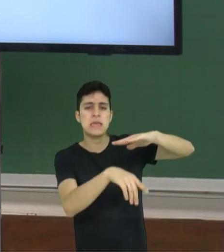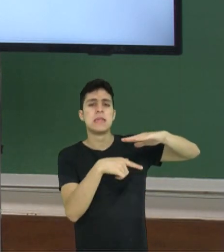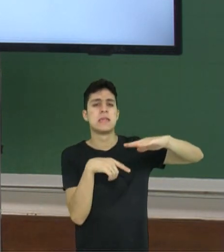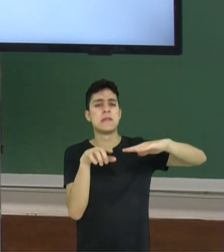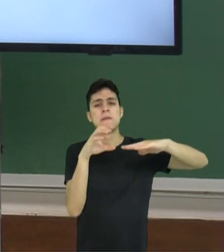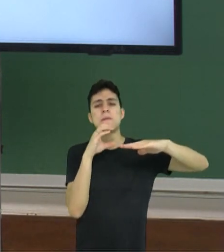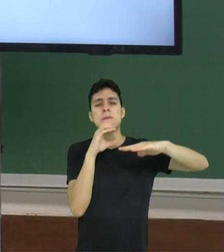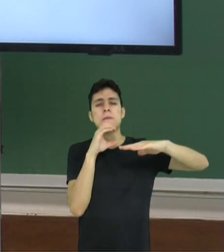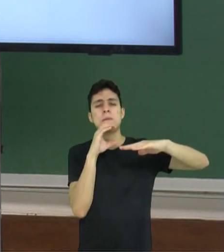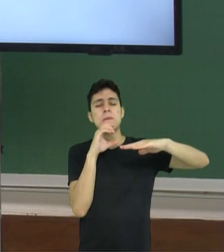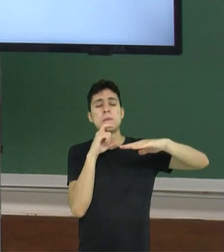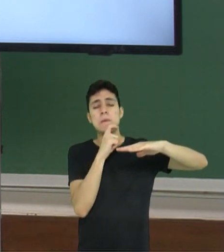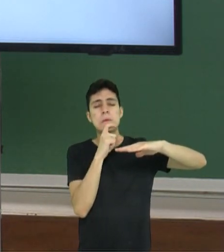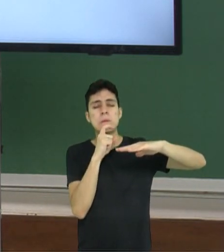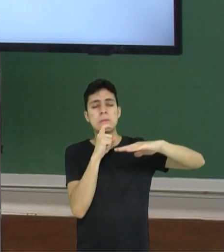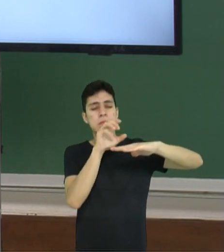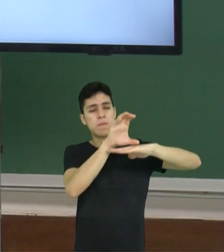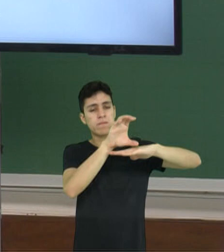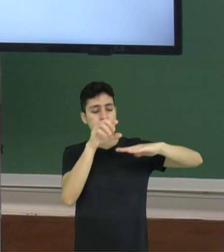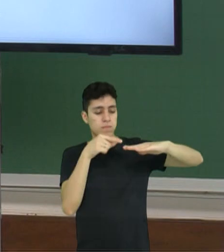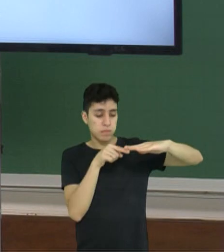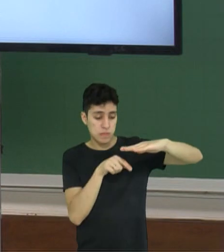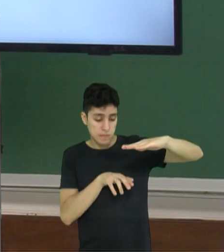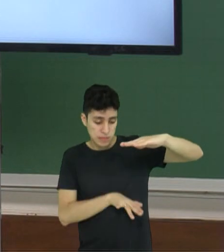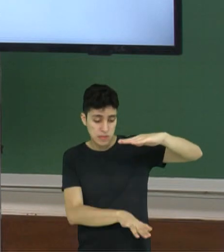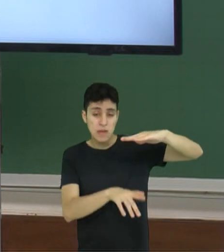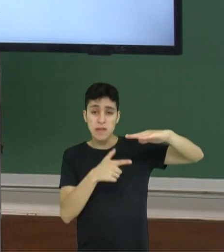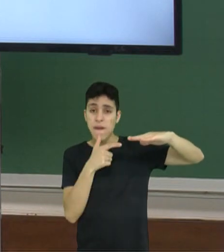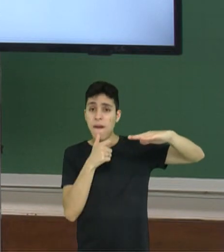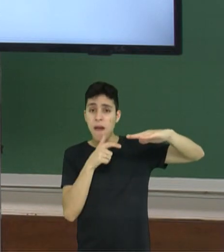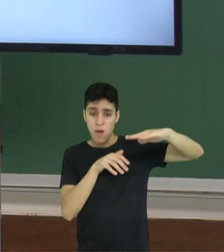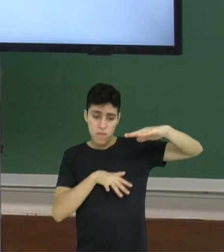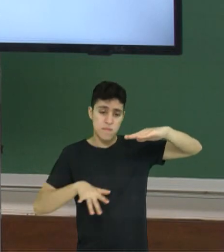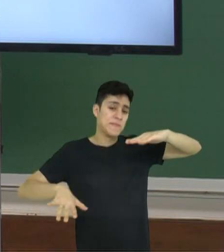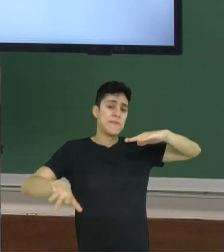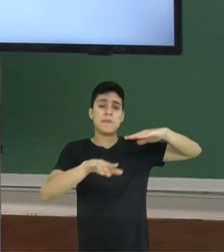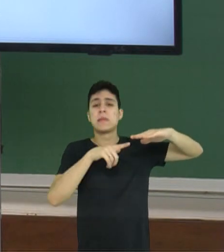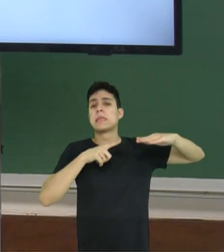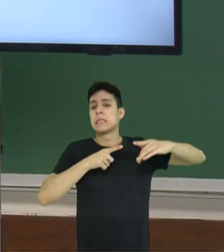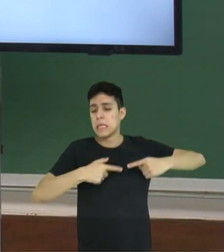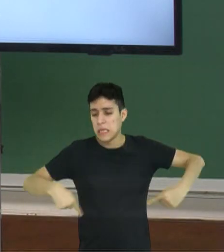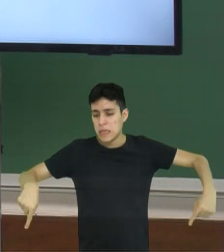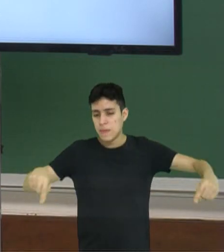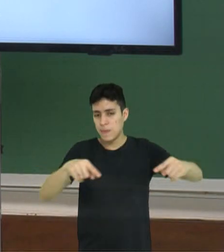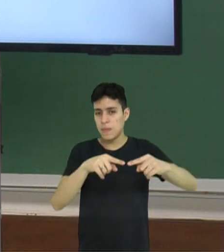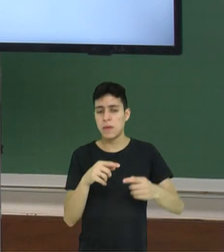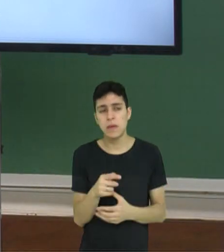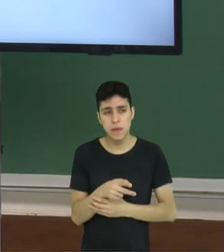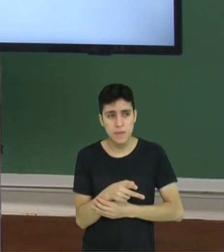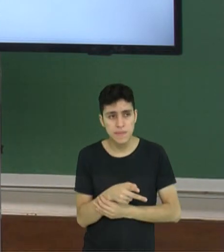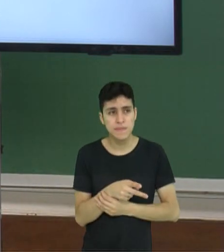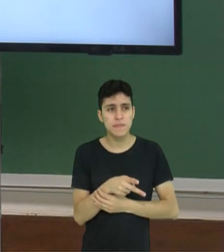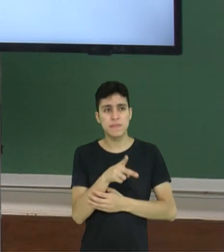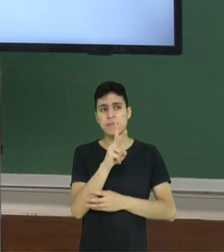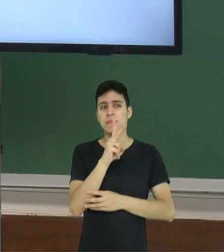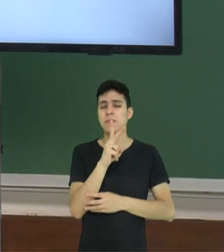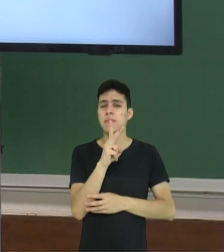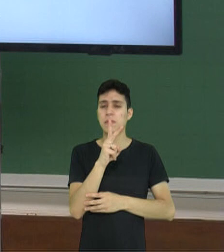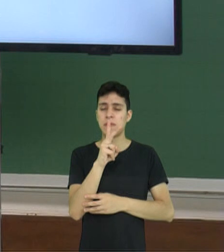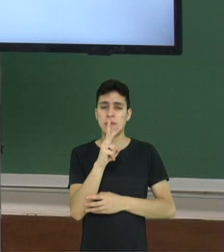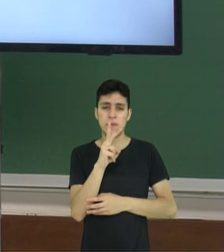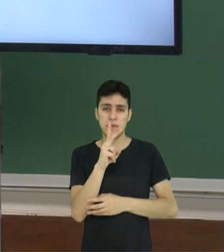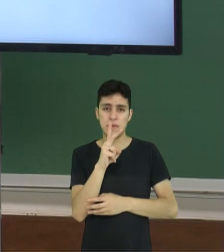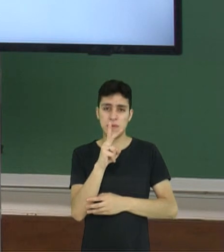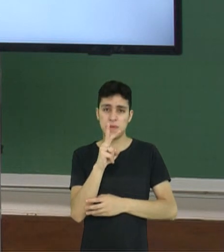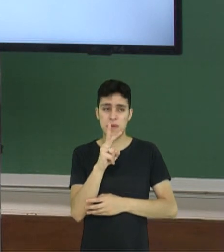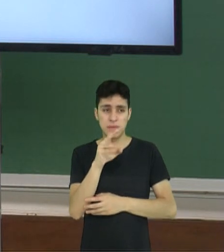lá no subsolo, que estão em estado líquido, né, são esses lagos. Apenas cerca de 2%, né, 98% coberto de